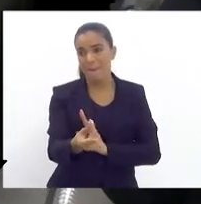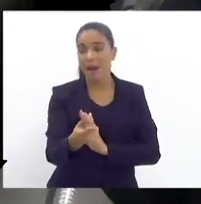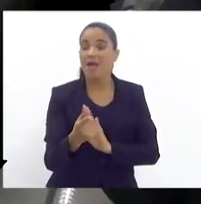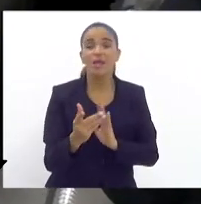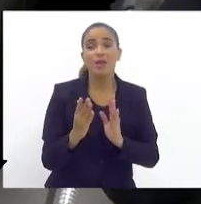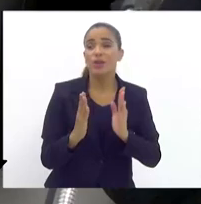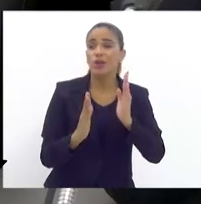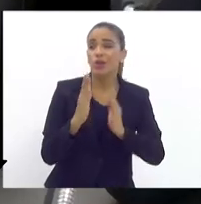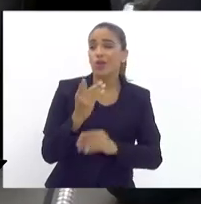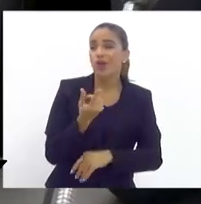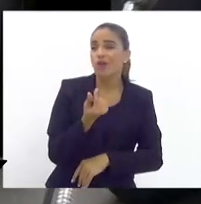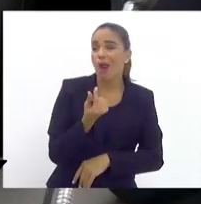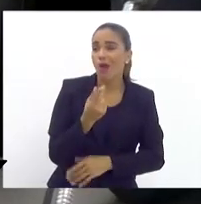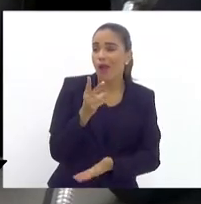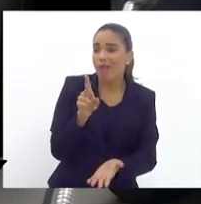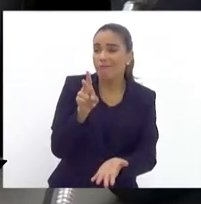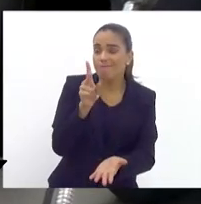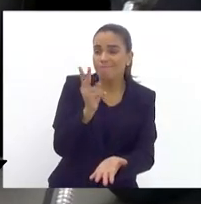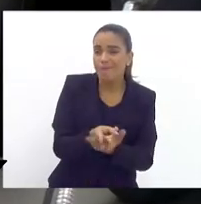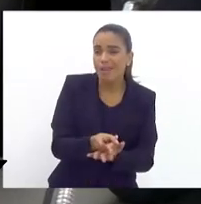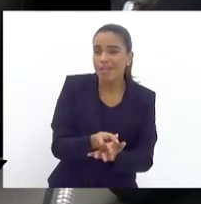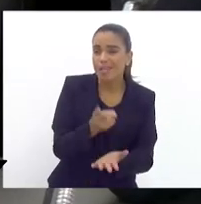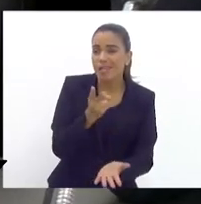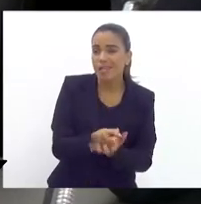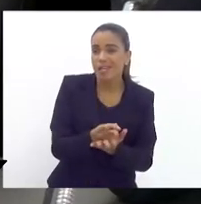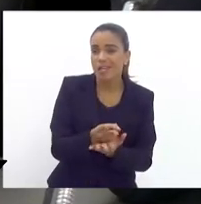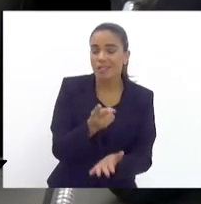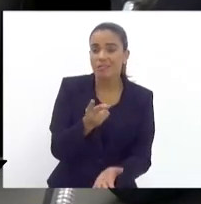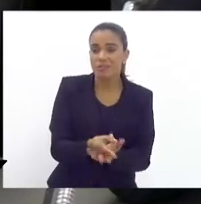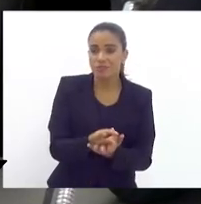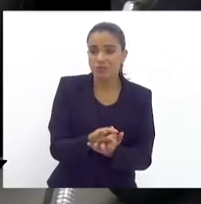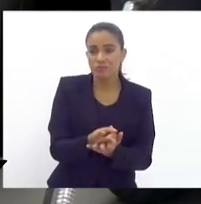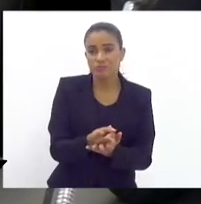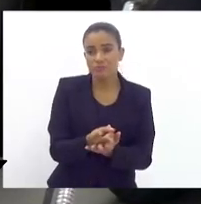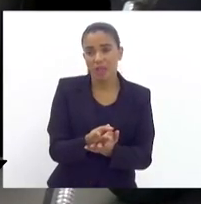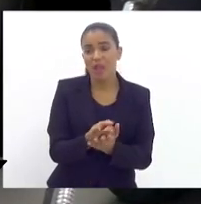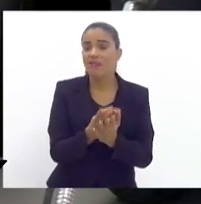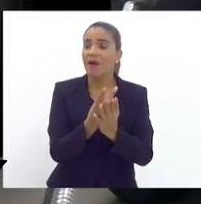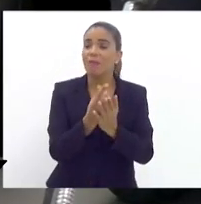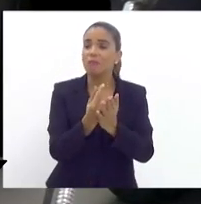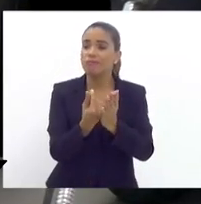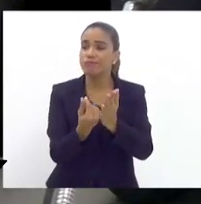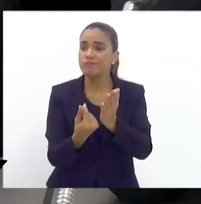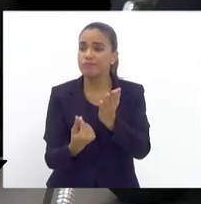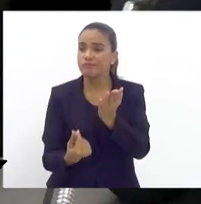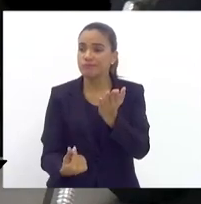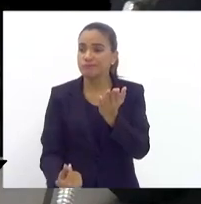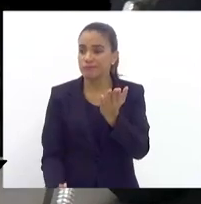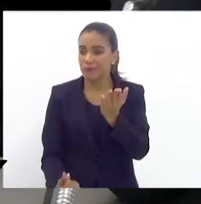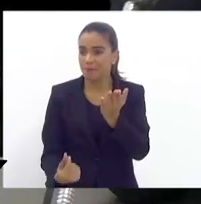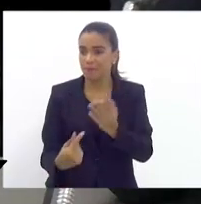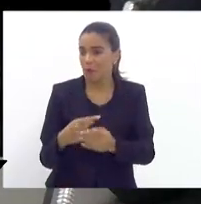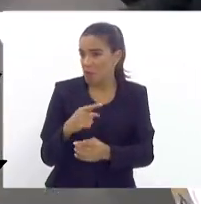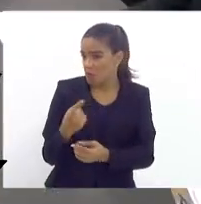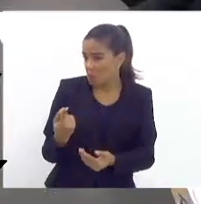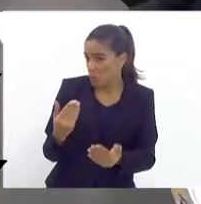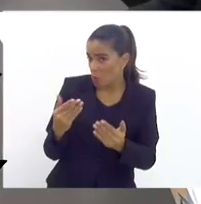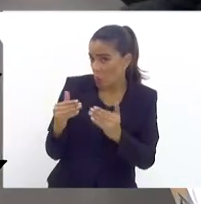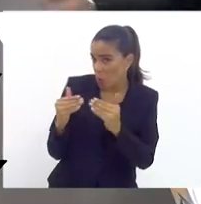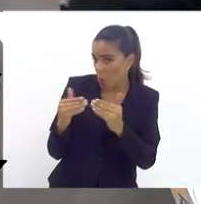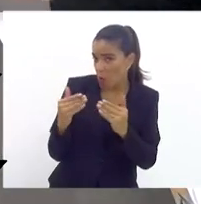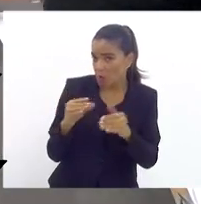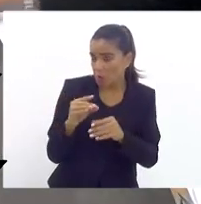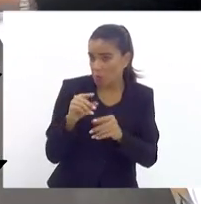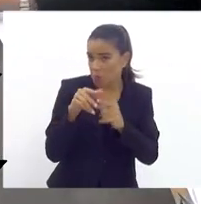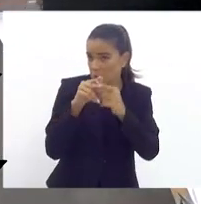valor é um valor fixo e acaba atrelando e desvalorizando. Alguma objeção em corrigir isso, deputado? Nenhuma. Ele